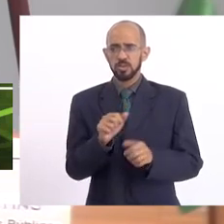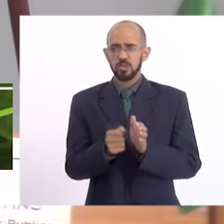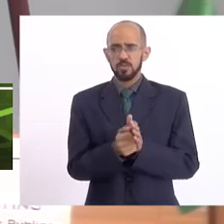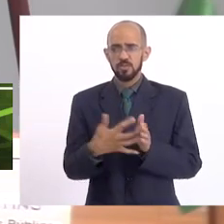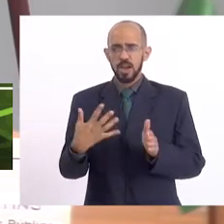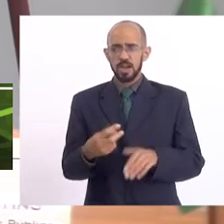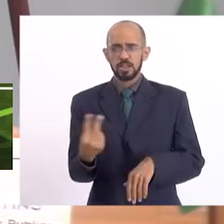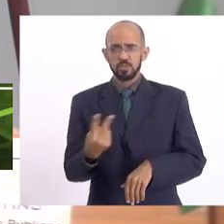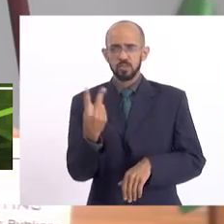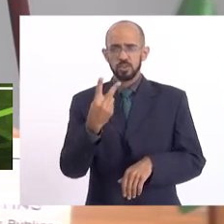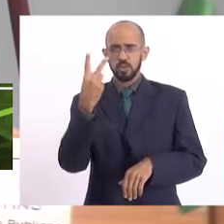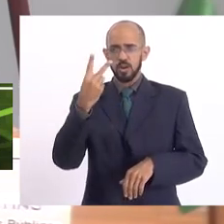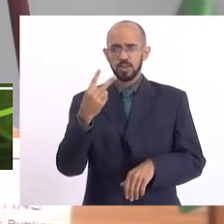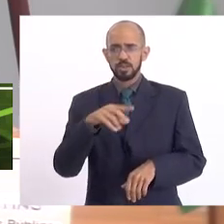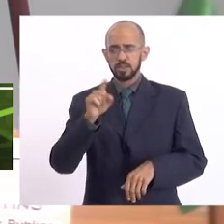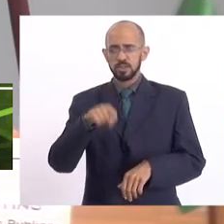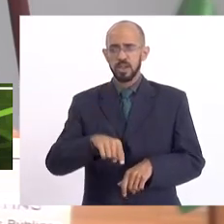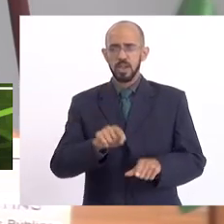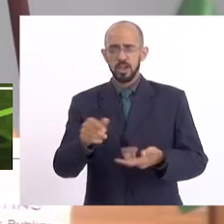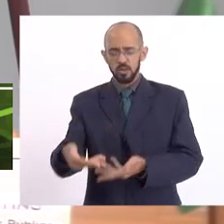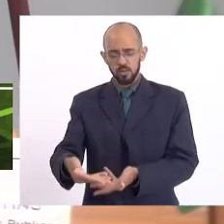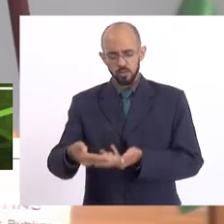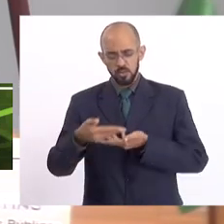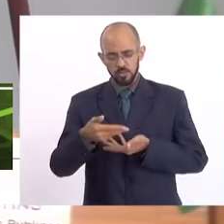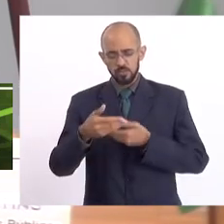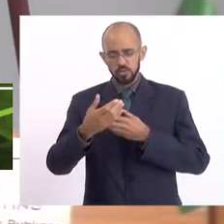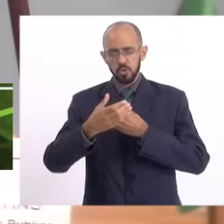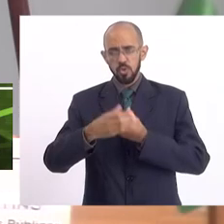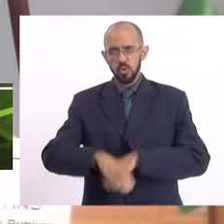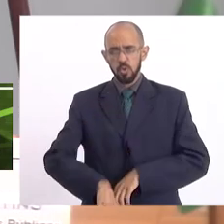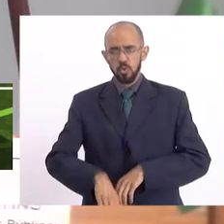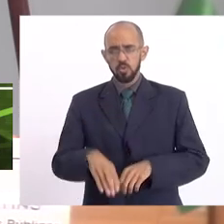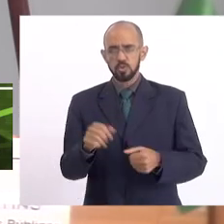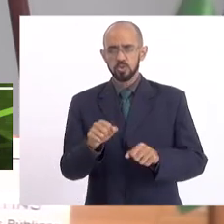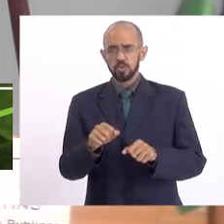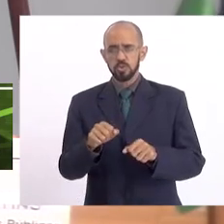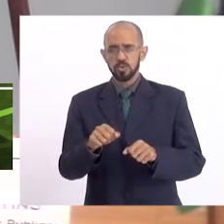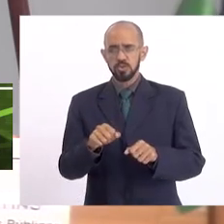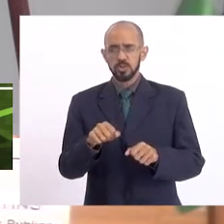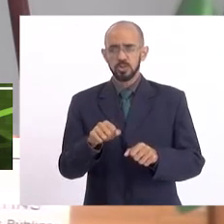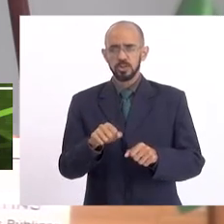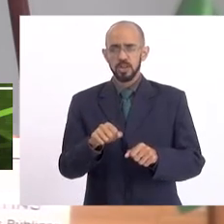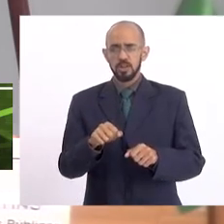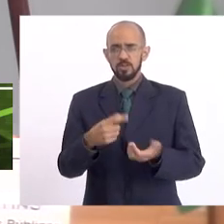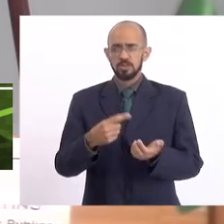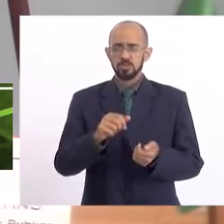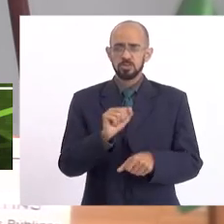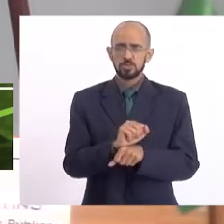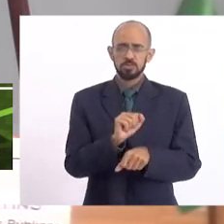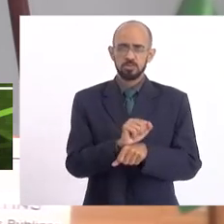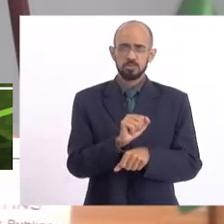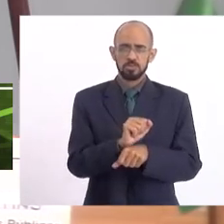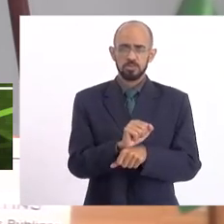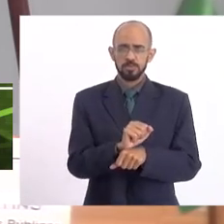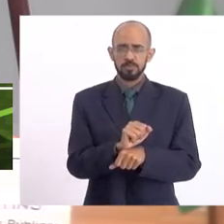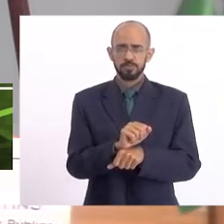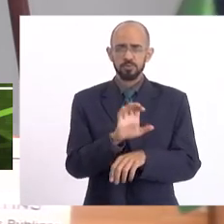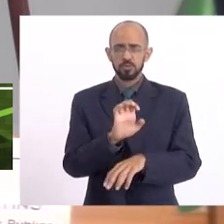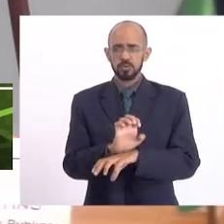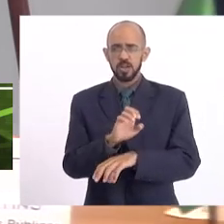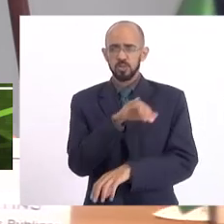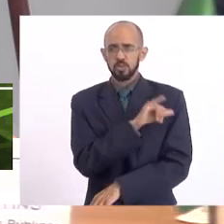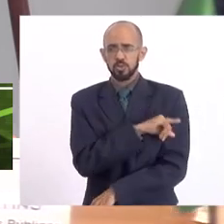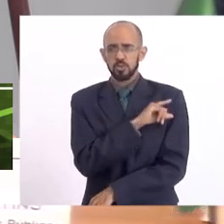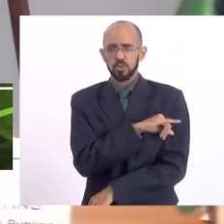vitórias, que foram o chamamento de vários concursos que estavam sobrestados no Estado do Rio de Janeiro. E aqui